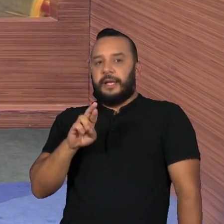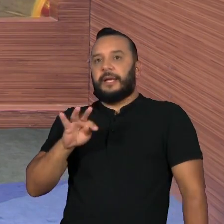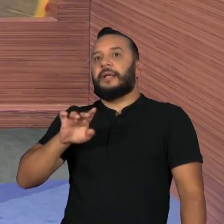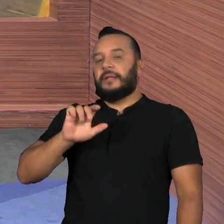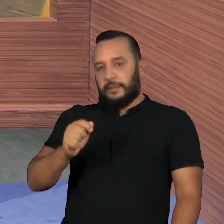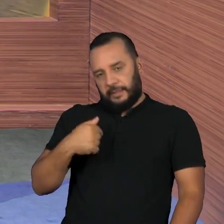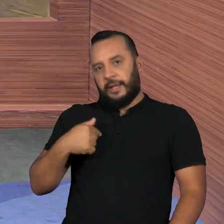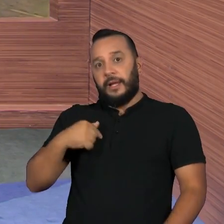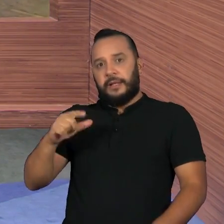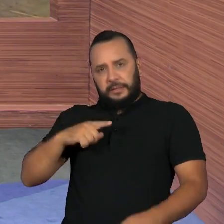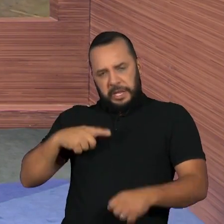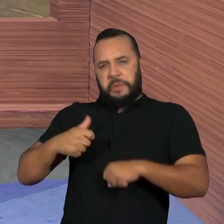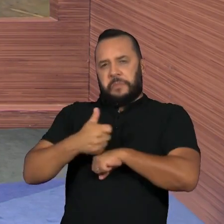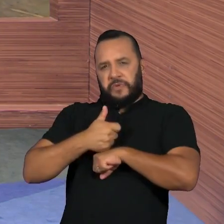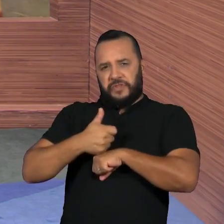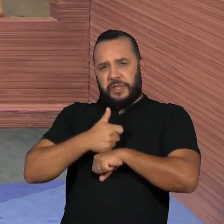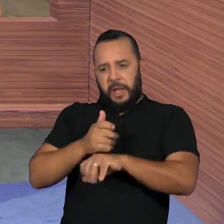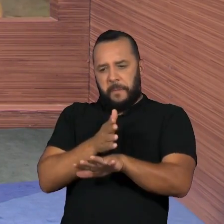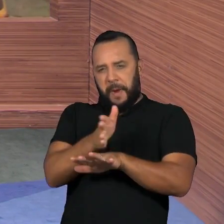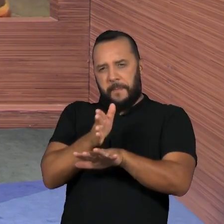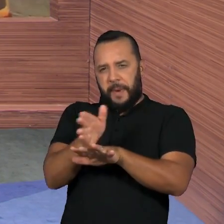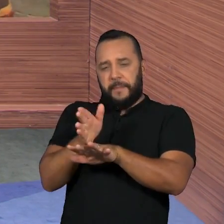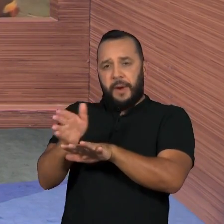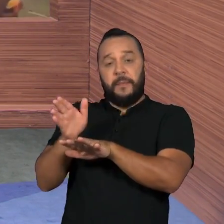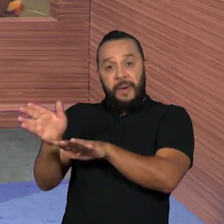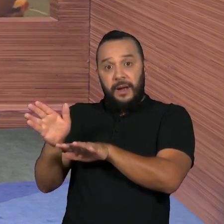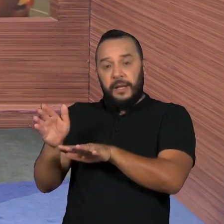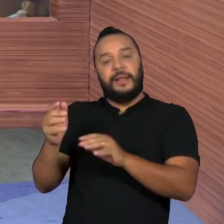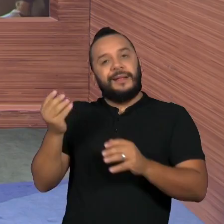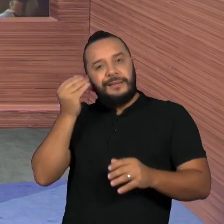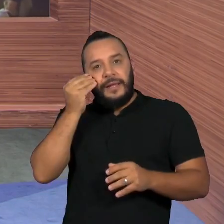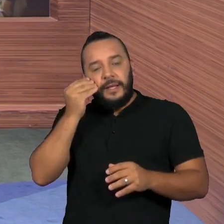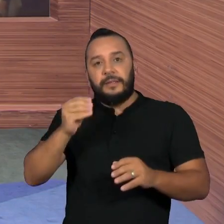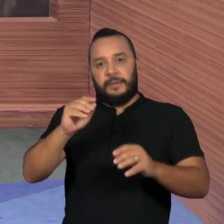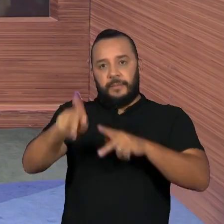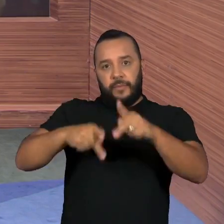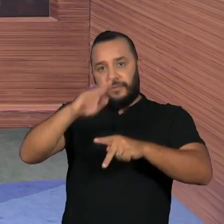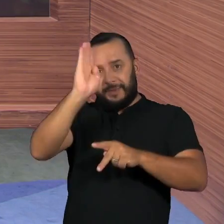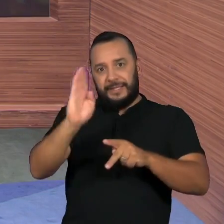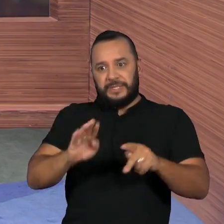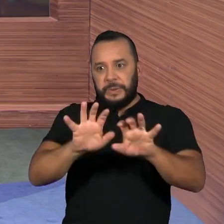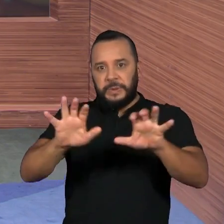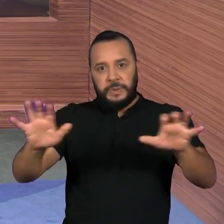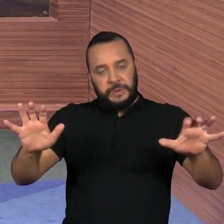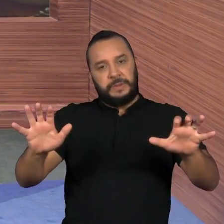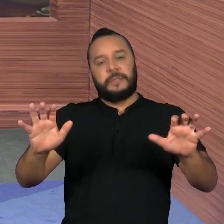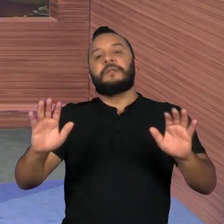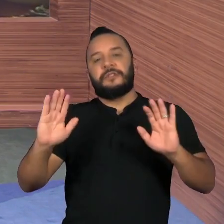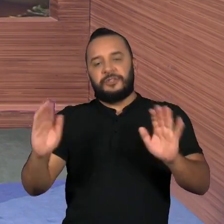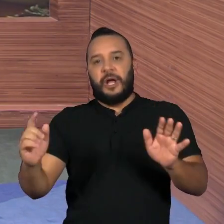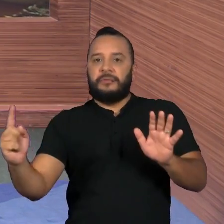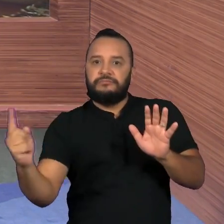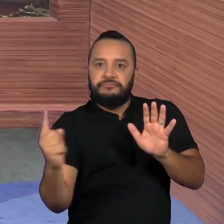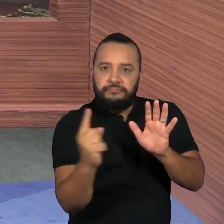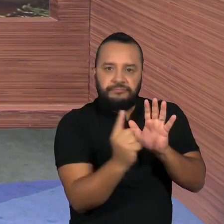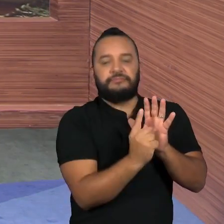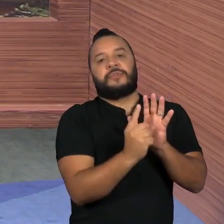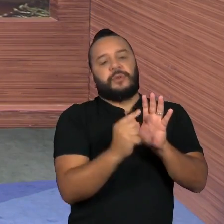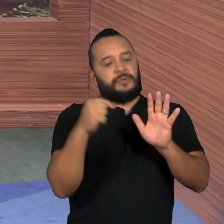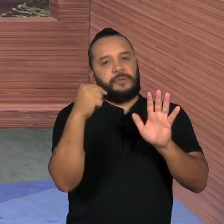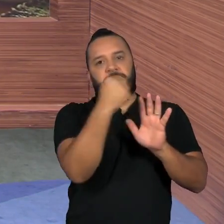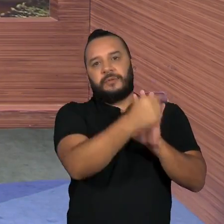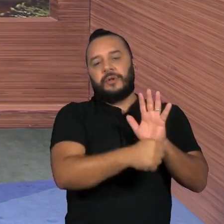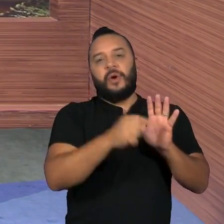cinema para tentar aproximar os brasileiros das culturas indígenas. A escritora, ilustradora e cineasta